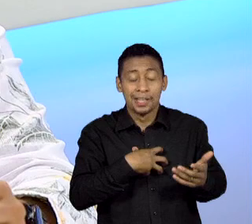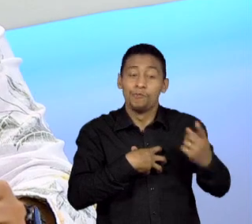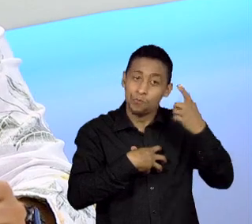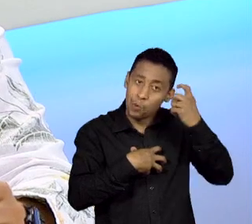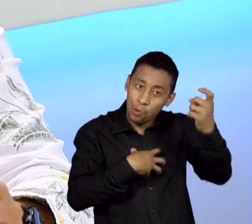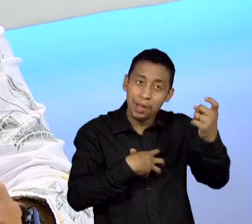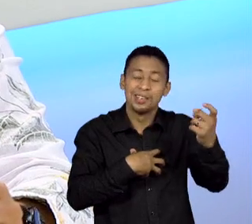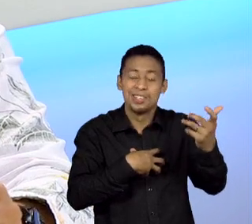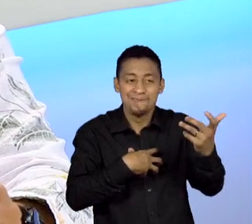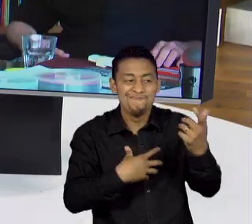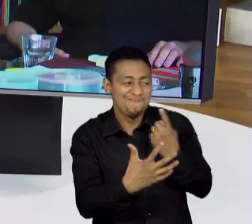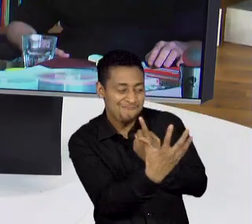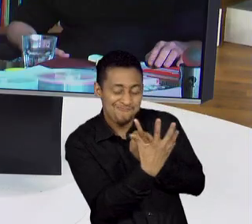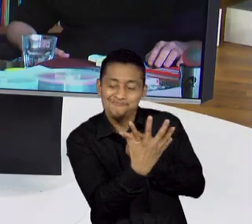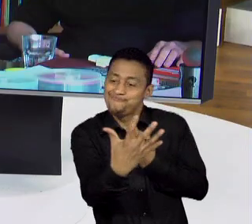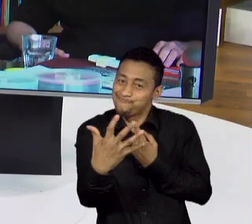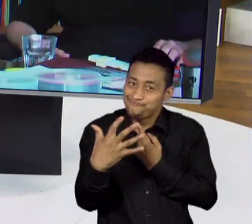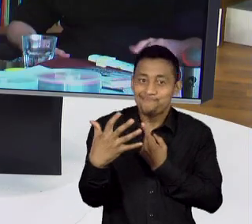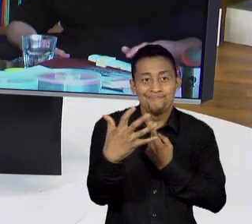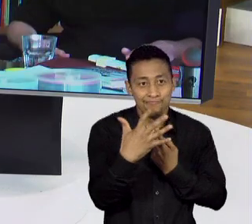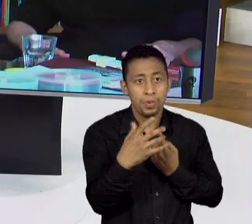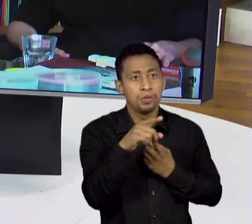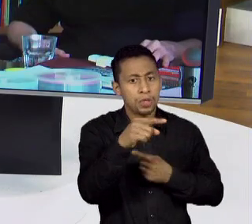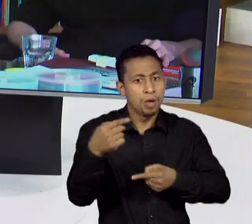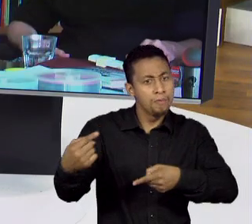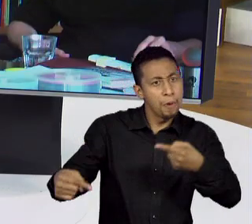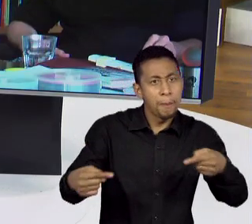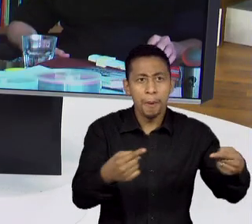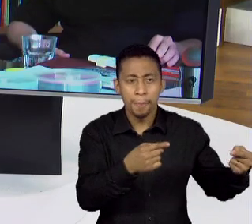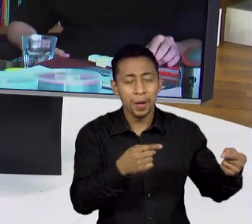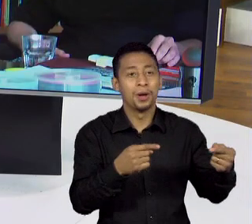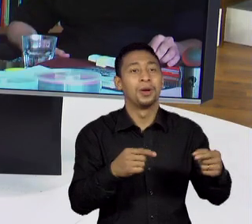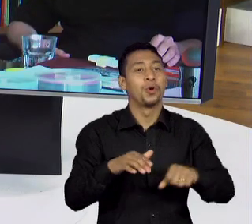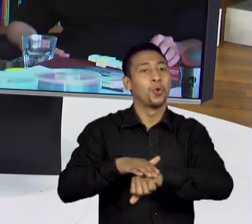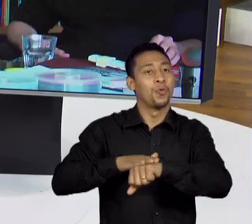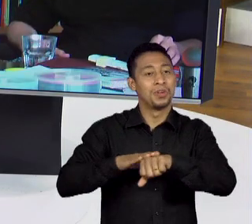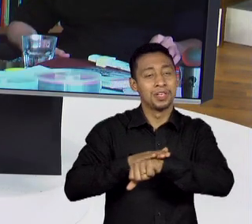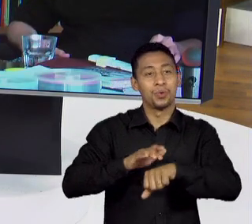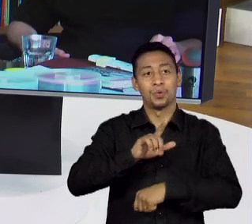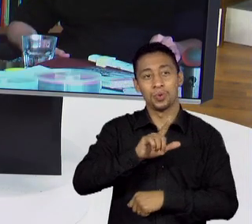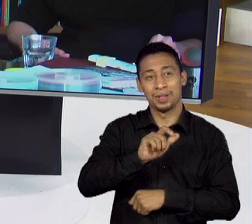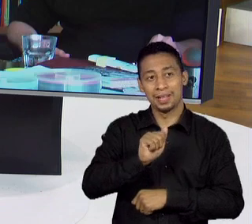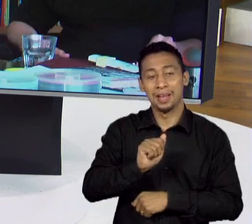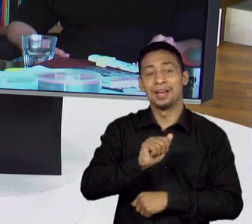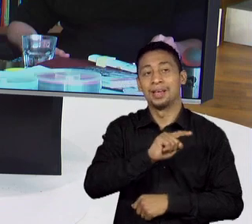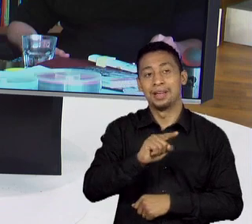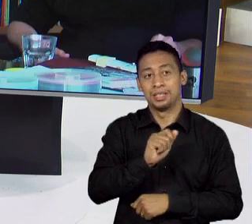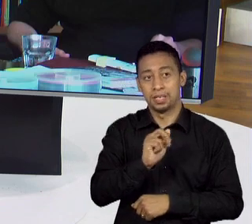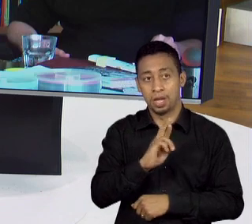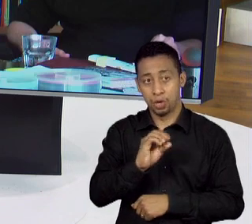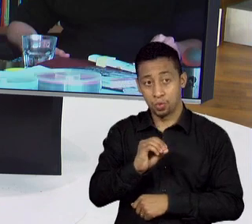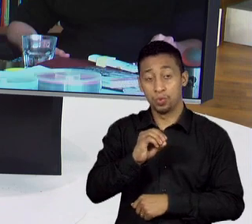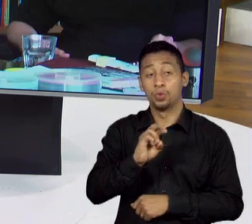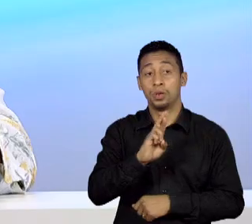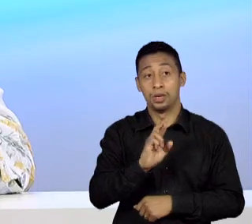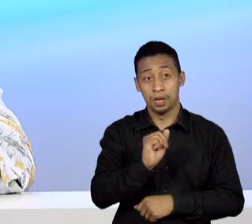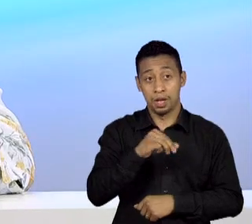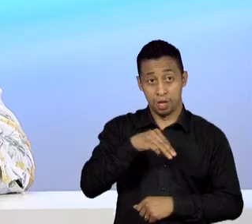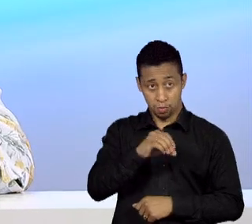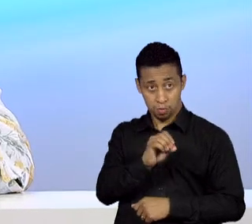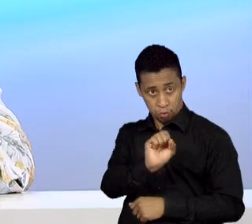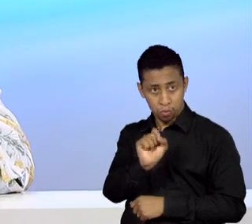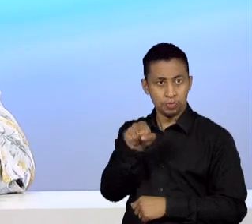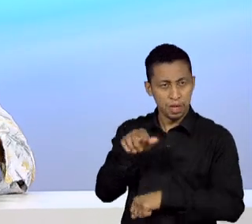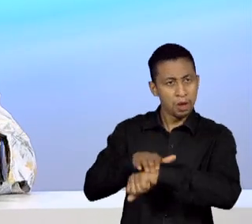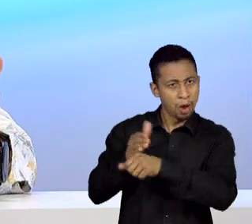um pouco para esse debate com várias produções com Lázaro Ramos, colocando protagonistas negros dentro do